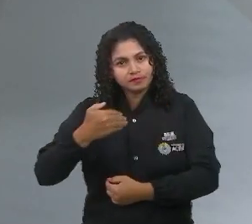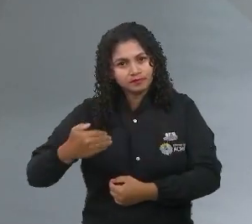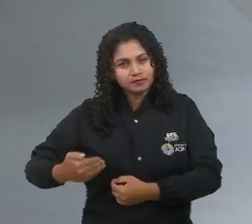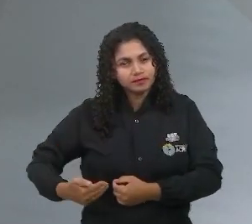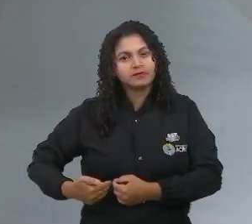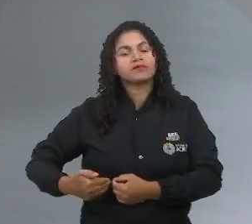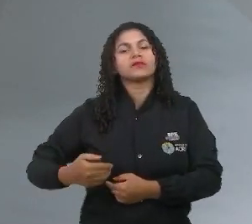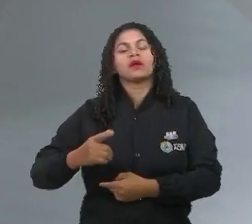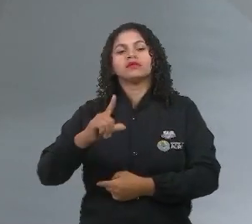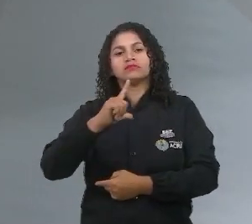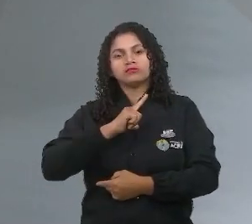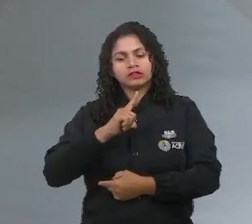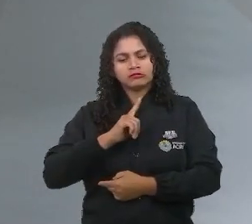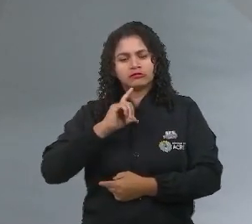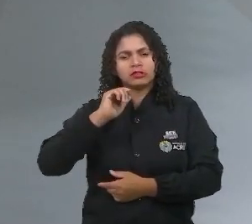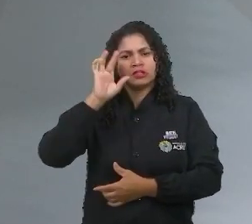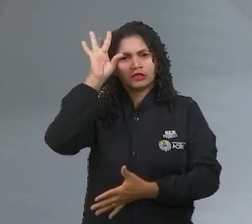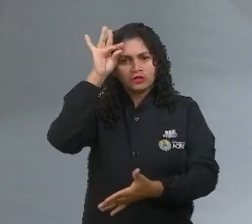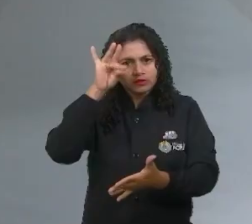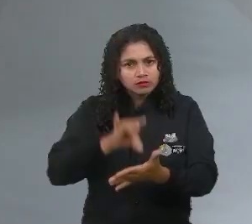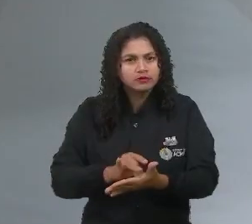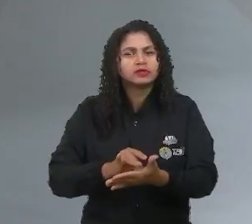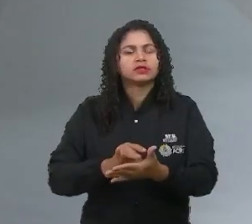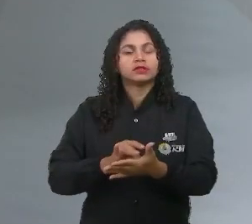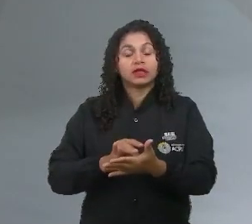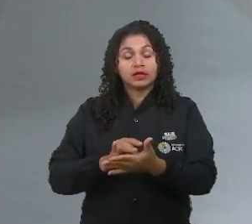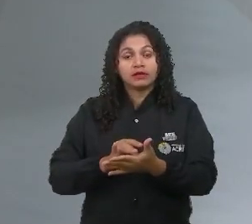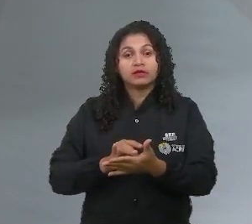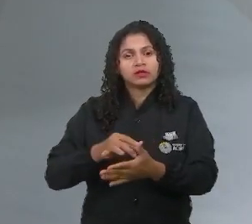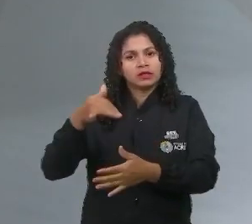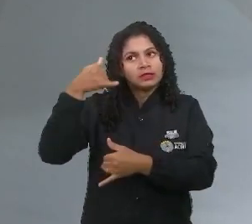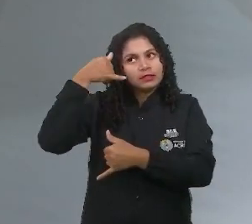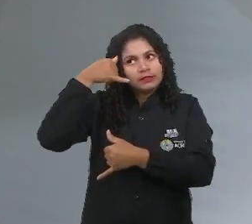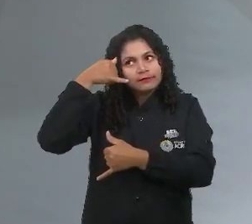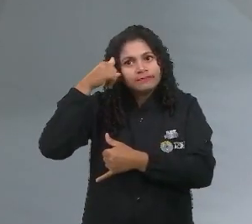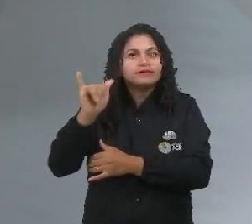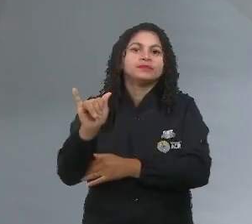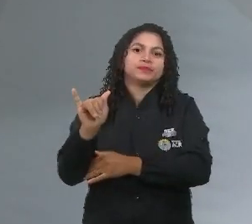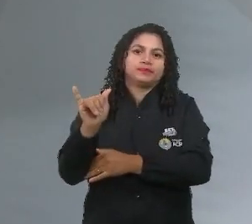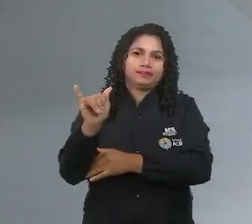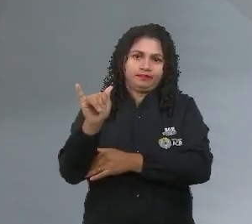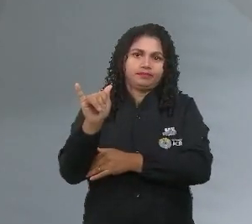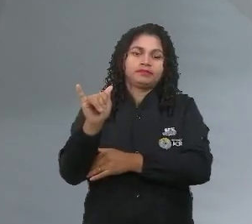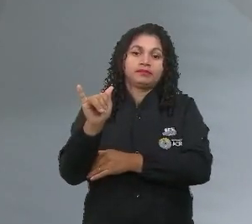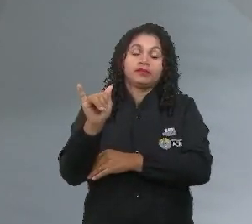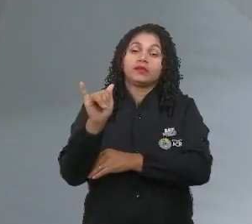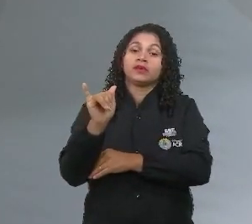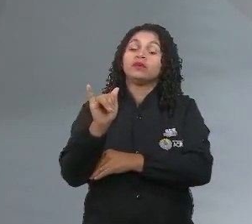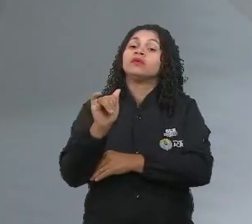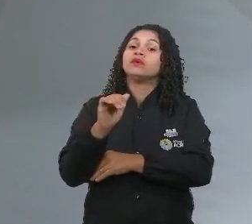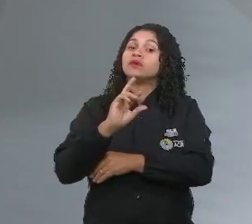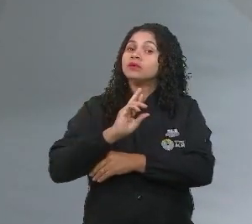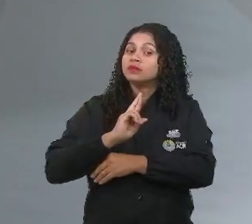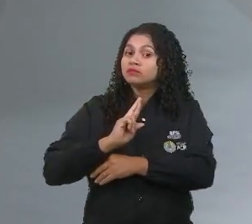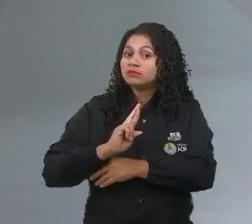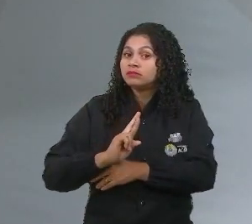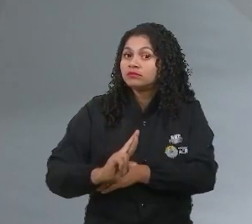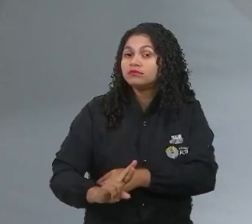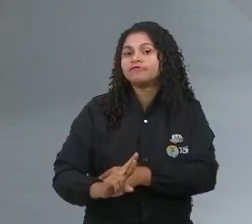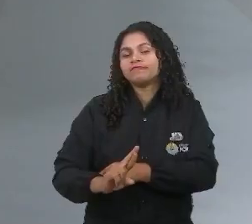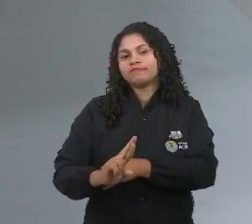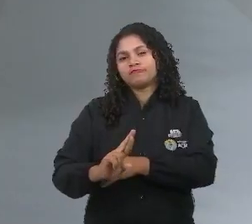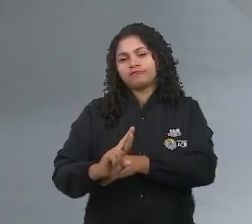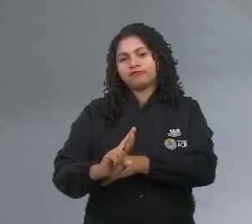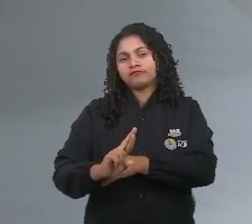eficiente, ela atua de maneira preventiva. Então, os resultados, eles começam a aparecer antes de